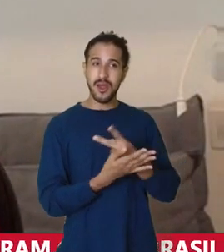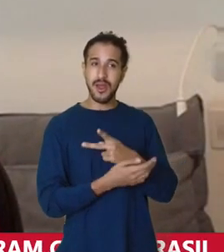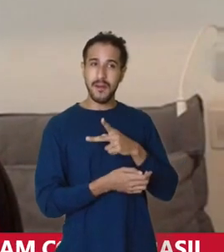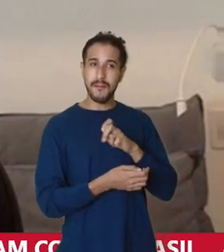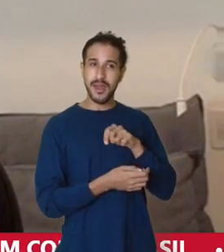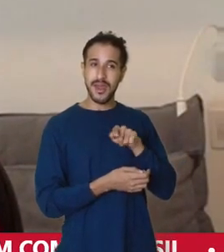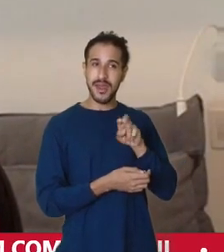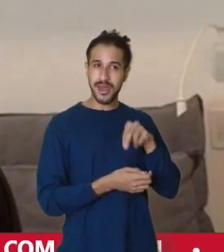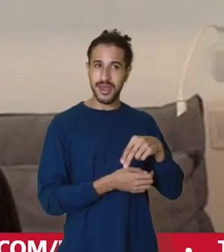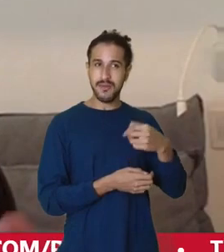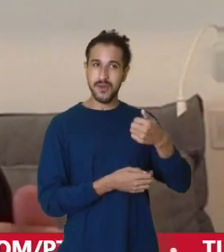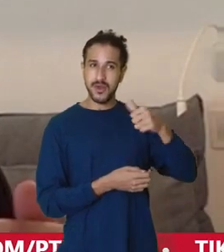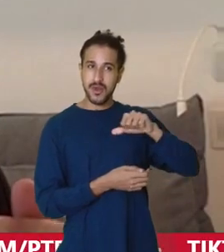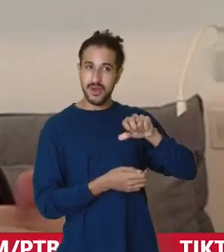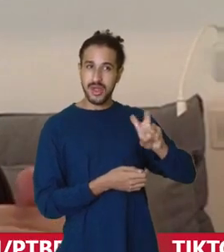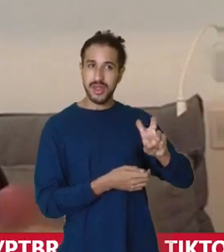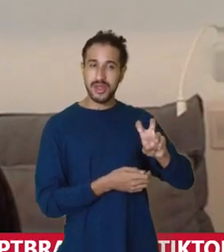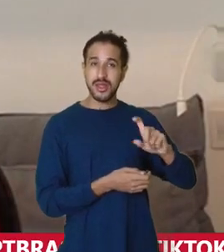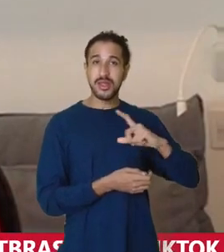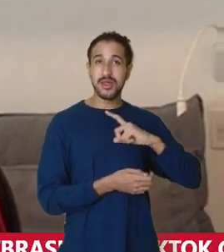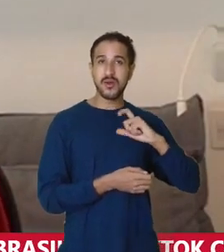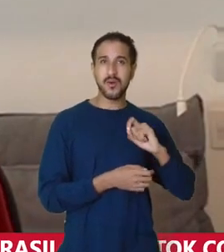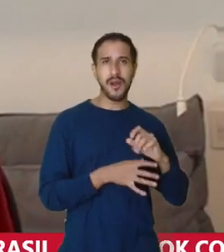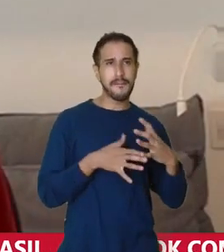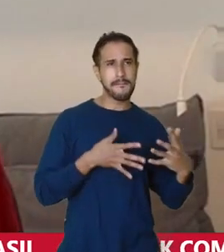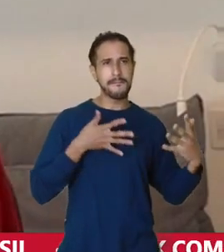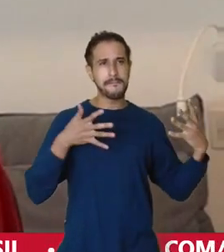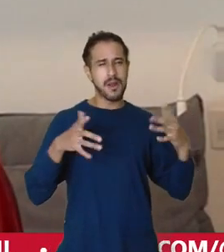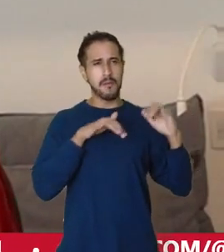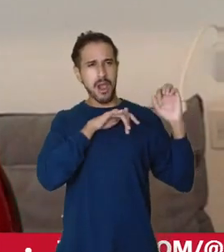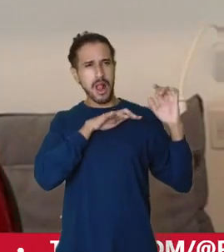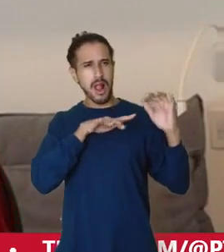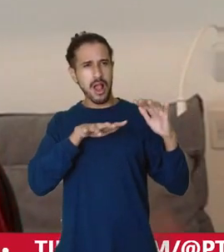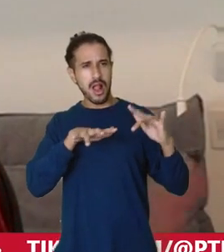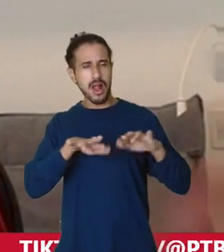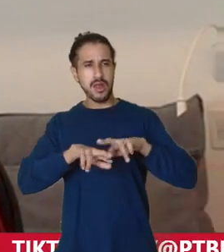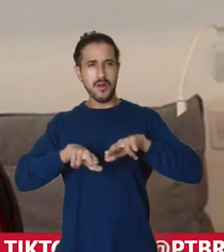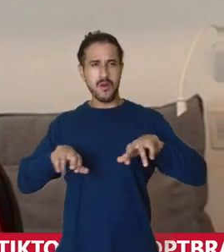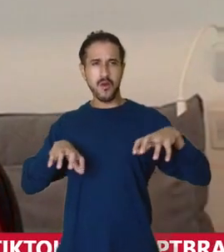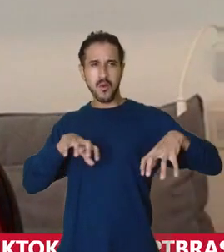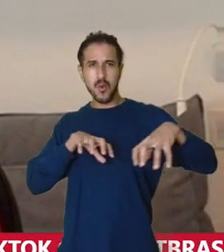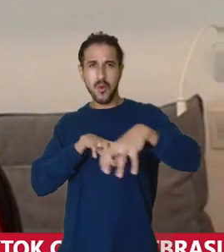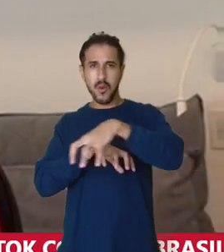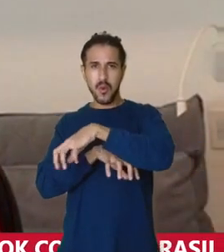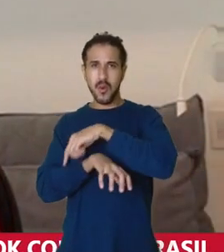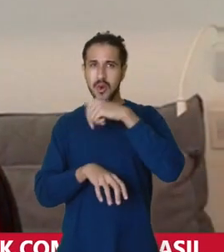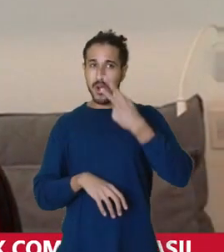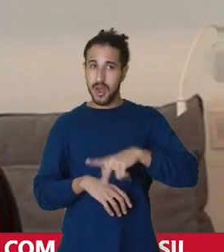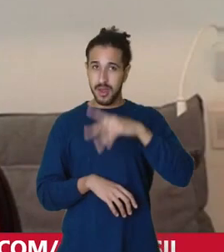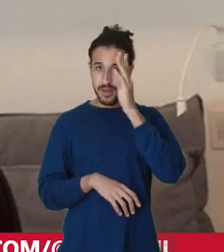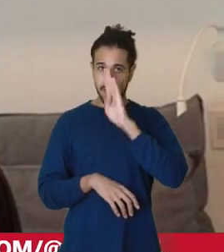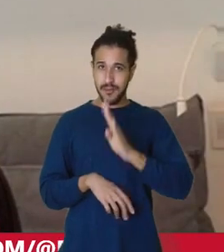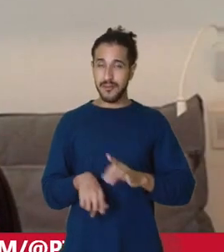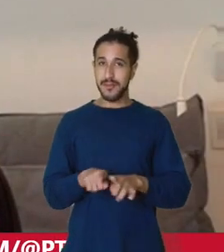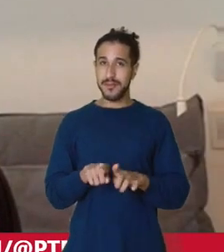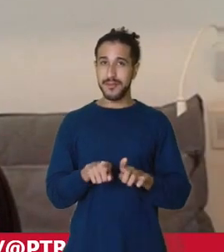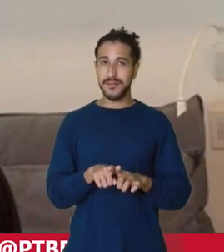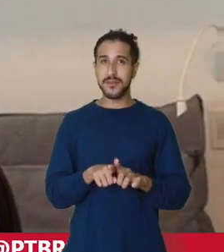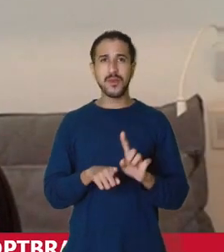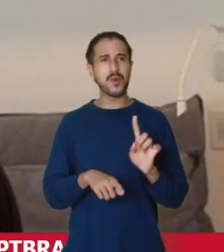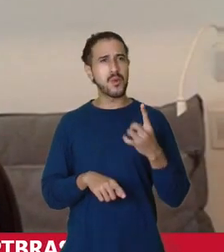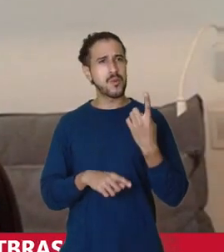em 95, houve uma participação enorme dos movimentos, inclusive brasileiros, né, e